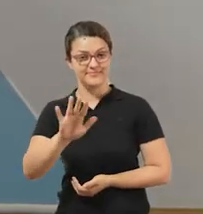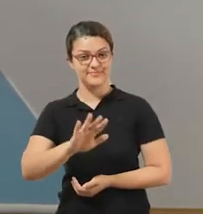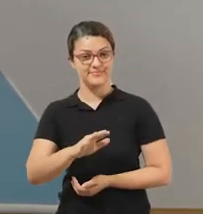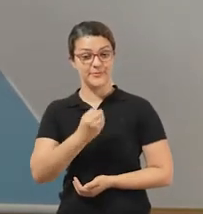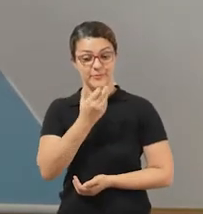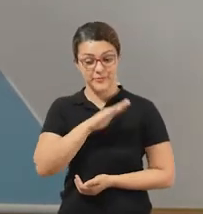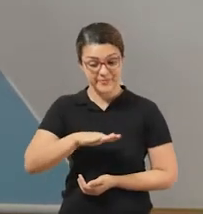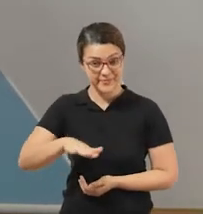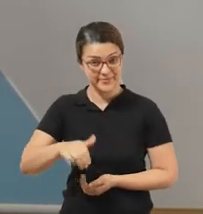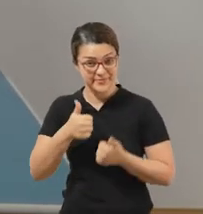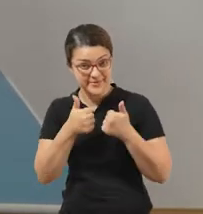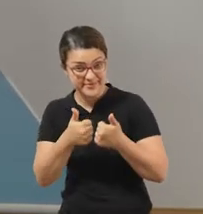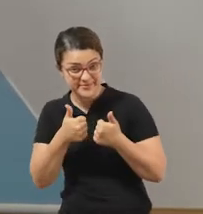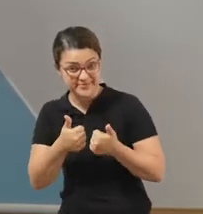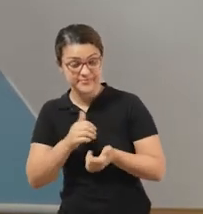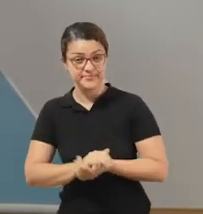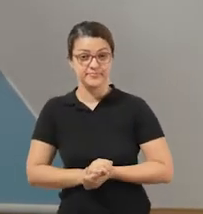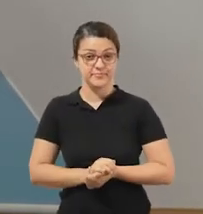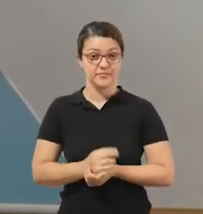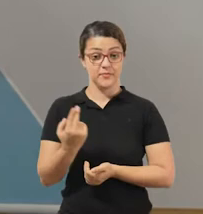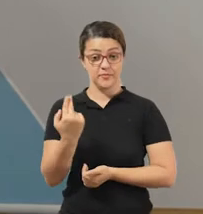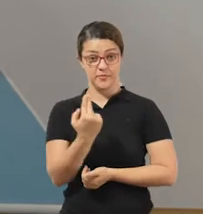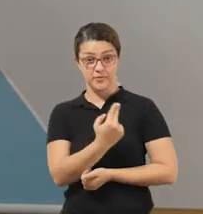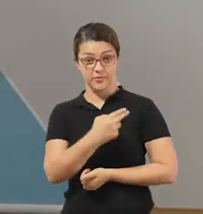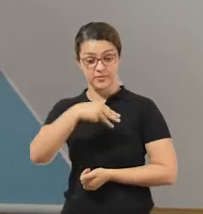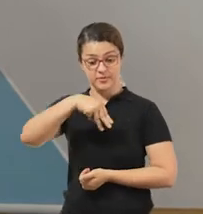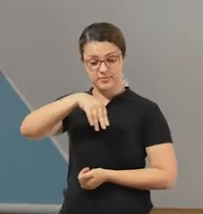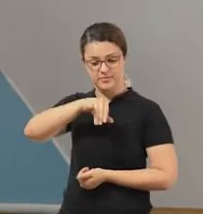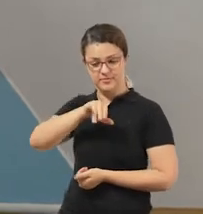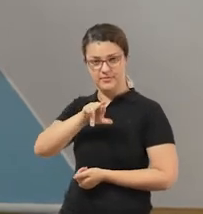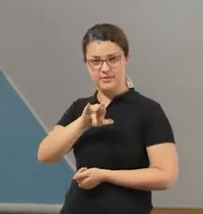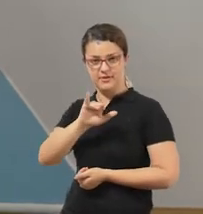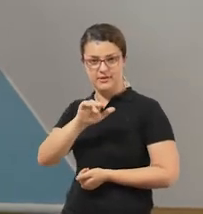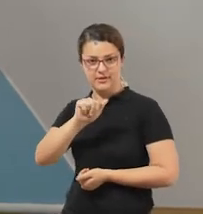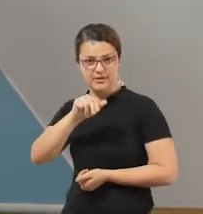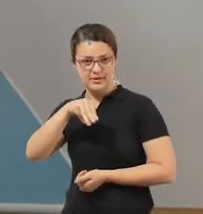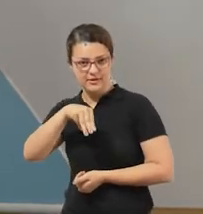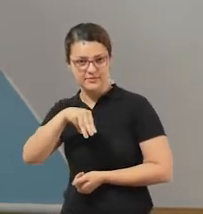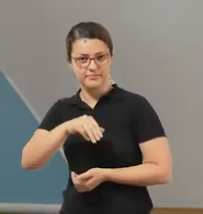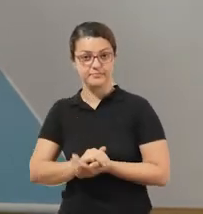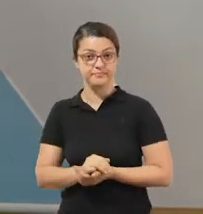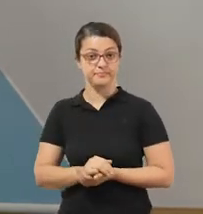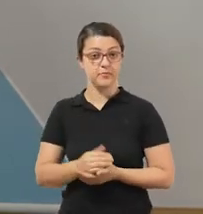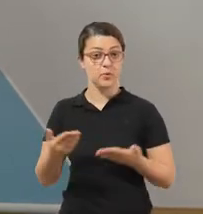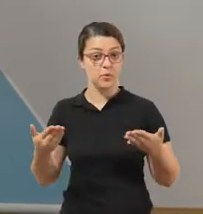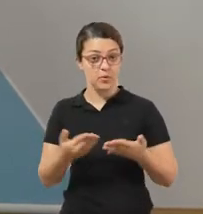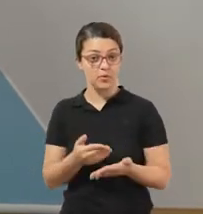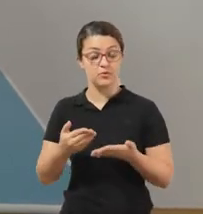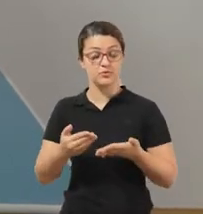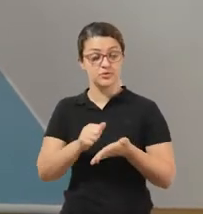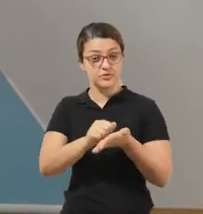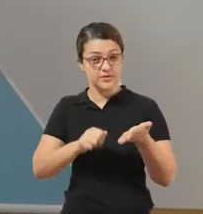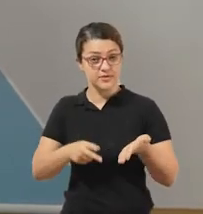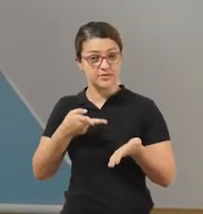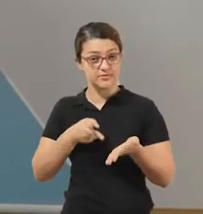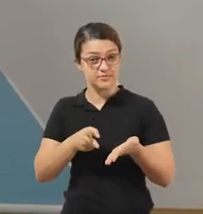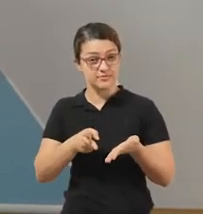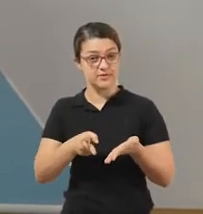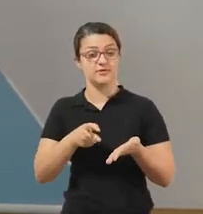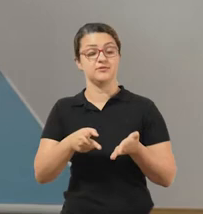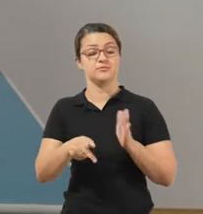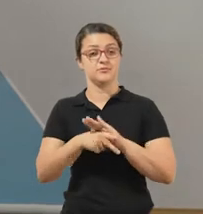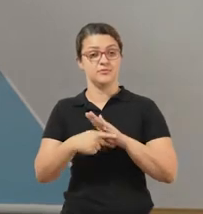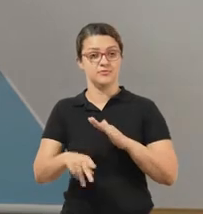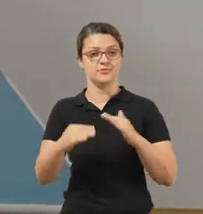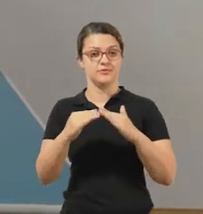Olá, pessoal! Olá, crianças! Tudo bem com vocês? Eu sou a professora Miriam Teles e hoje eu vou dar continuidade no lição de casa